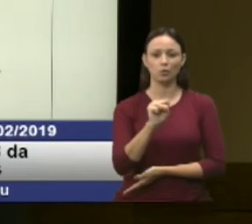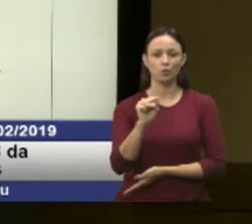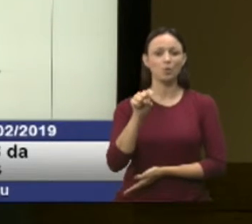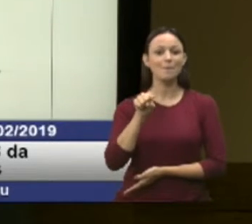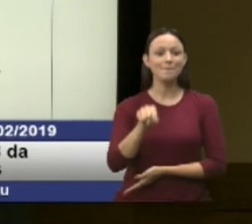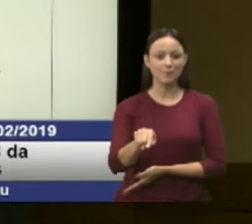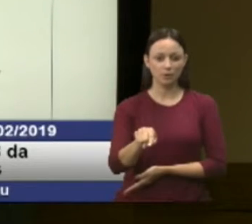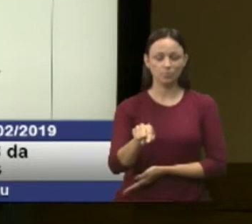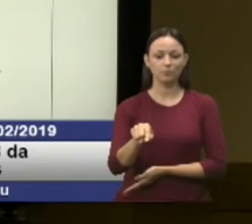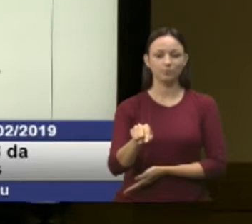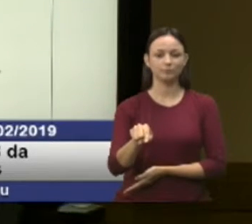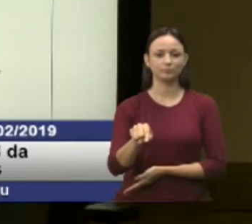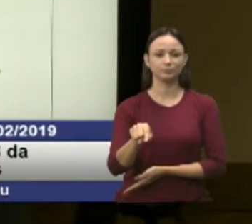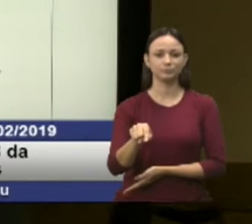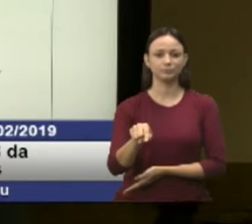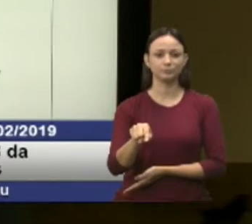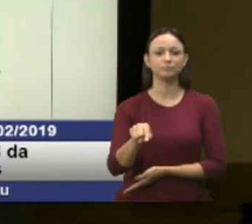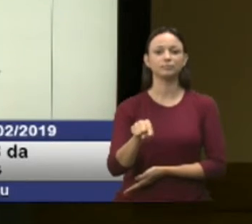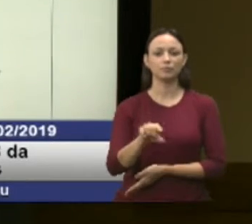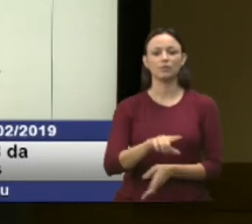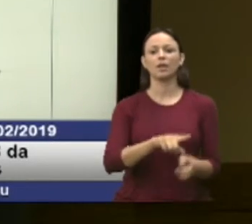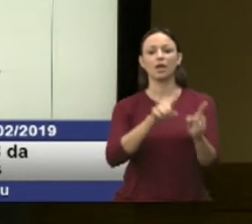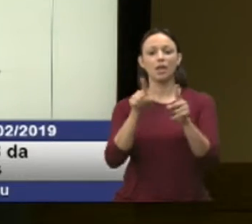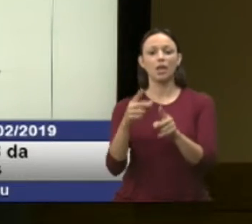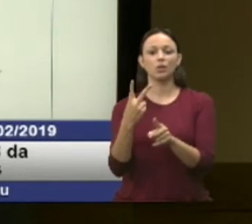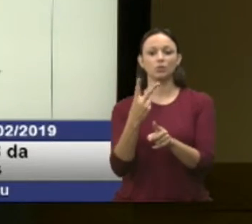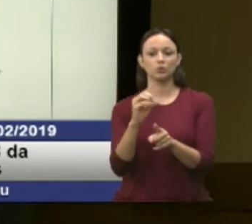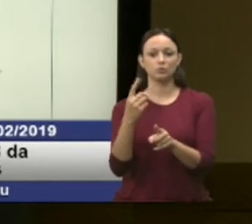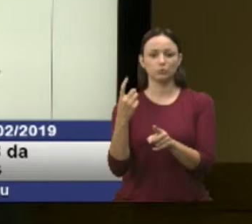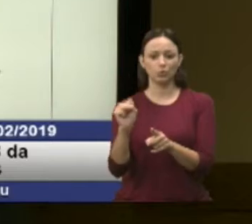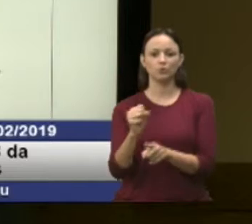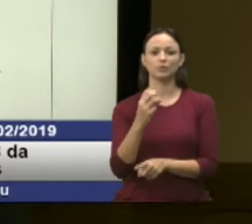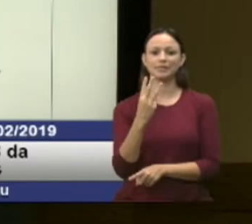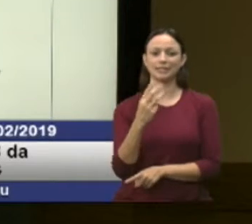R$ 354.488.000 e em 2018